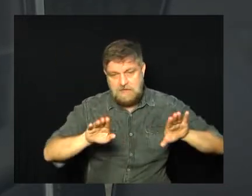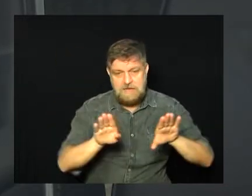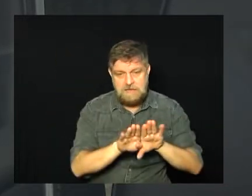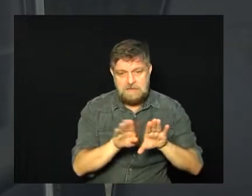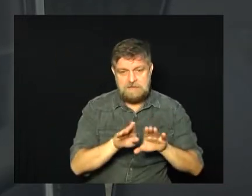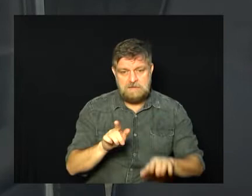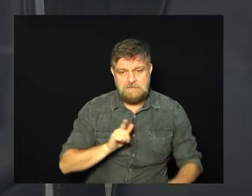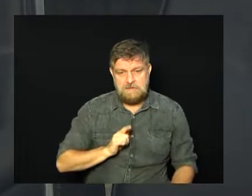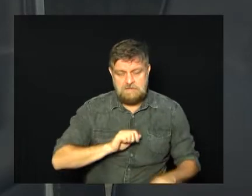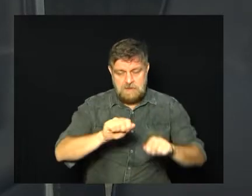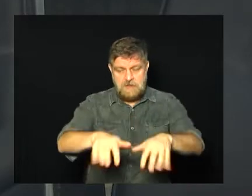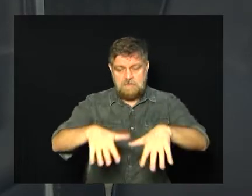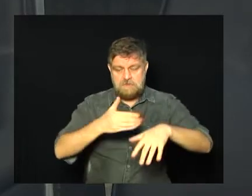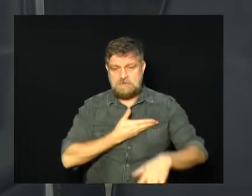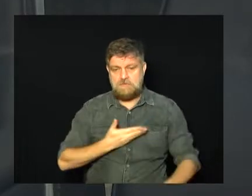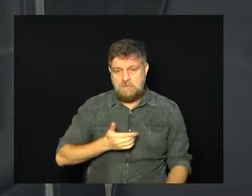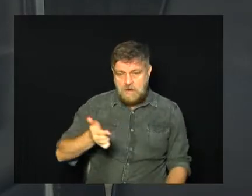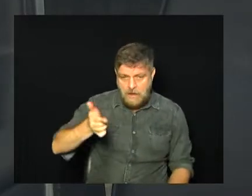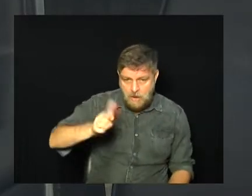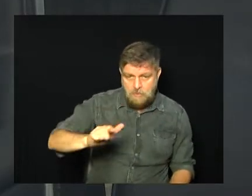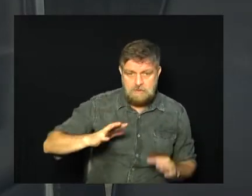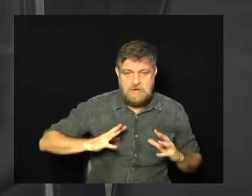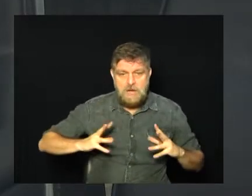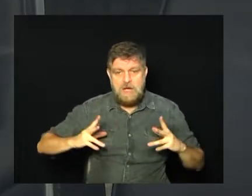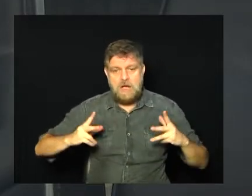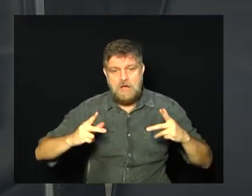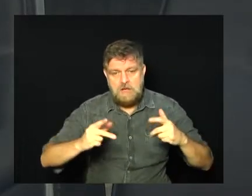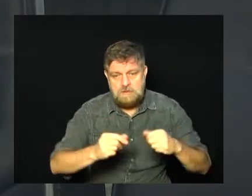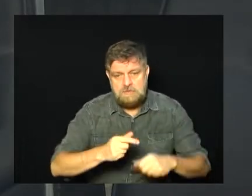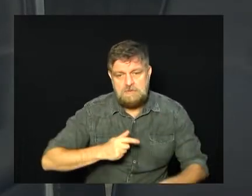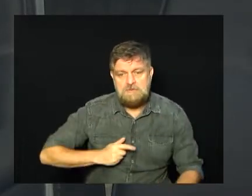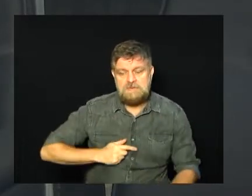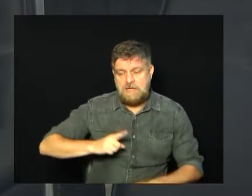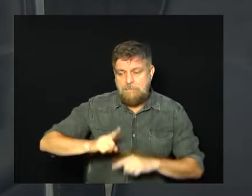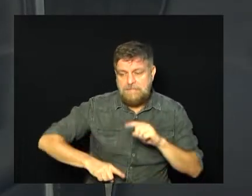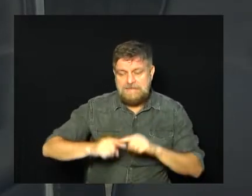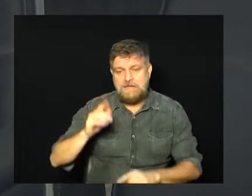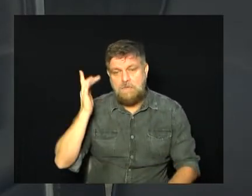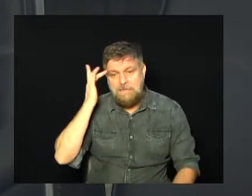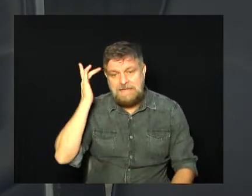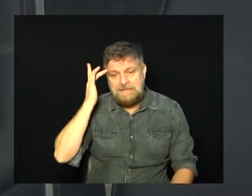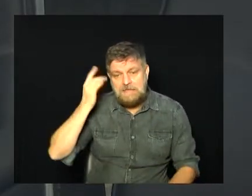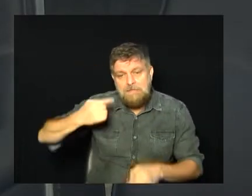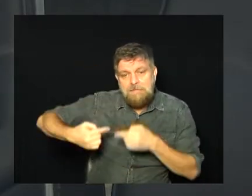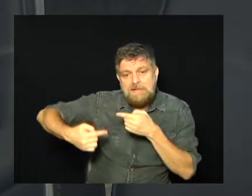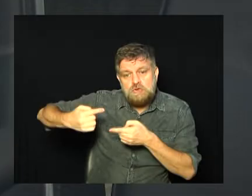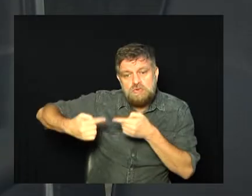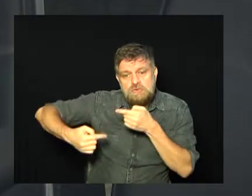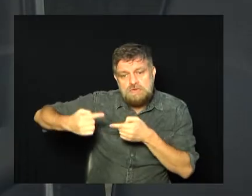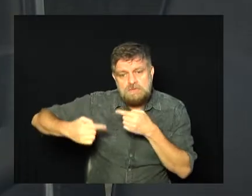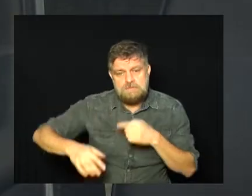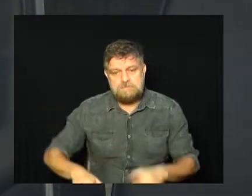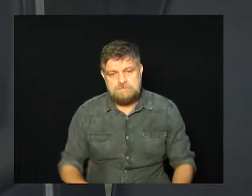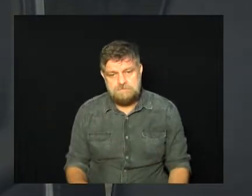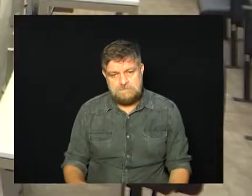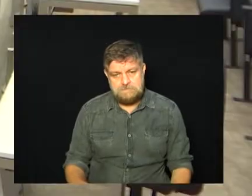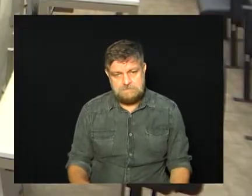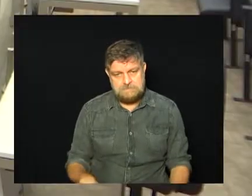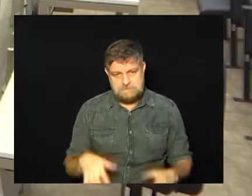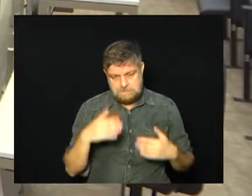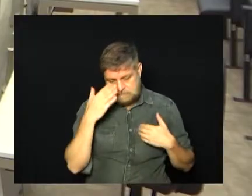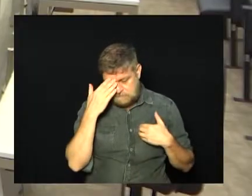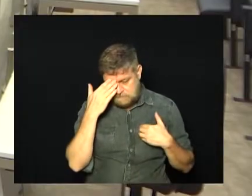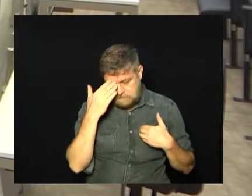nova audiência pública, porque aí todo mundo já vai ter mais material na mão para poder discutir. Obrigada. Obrigado,